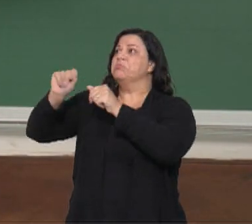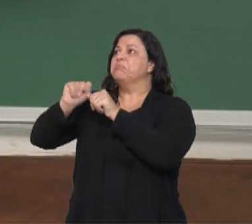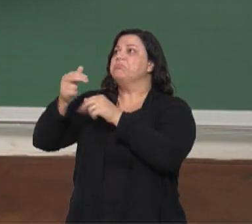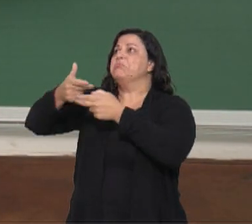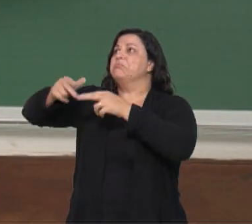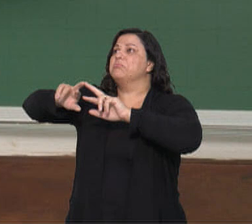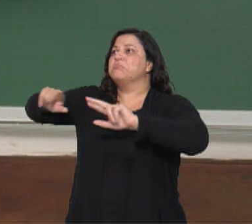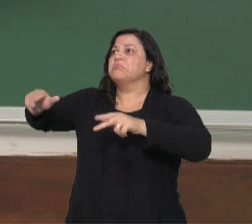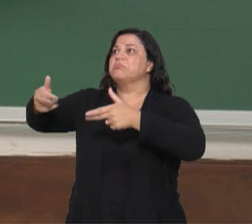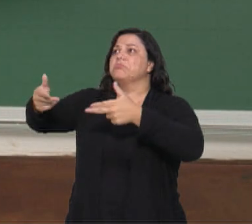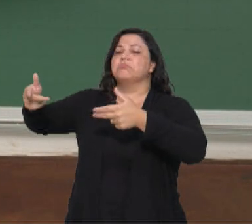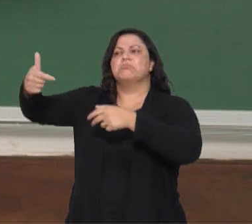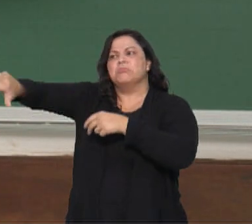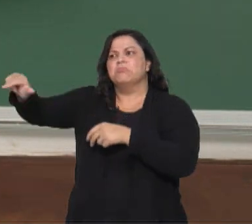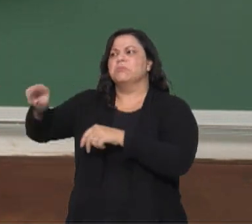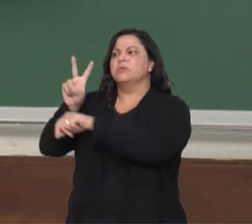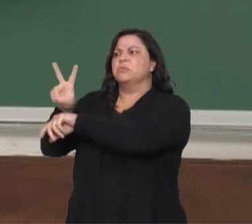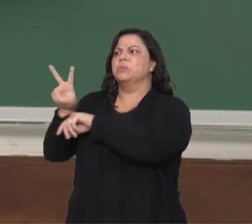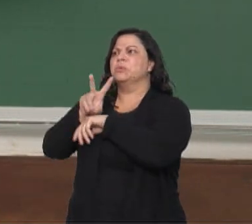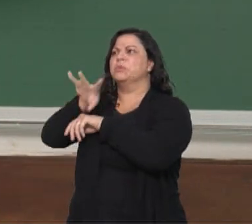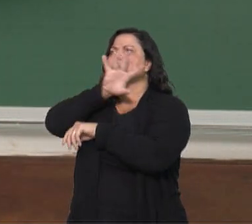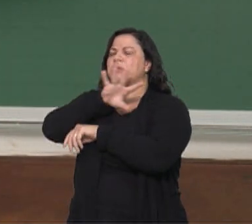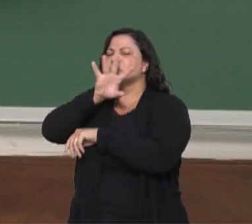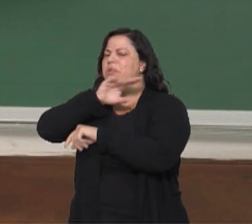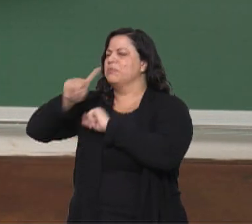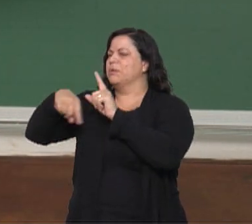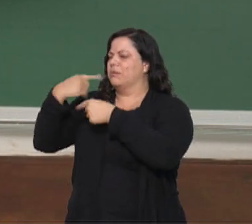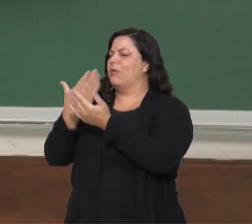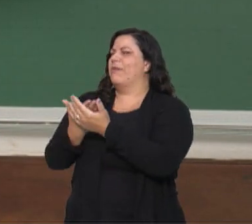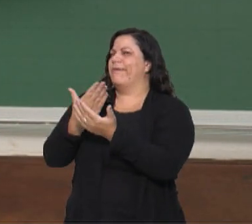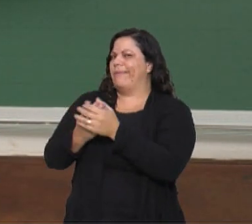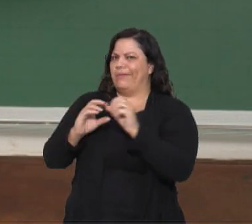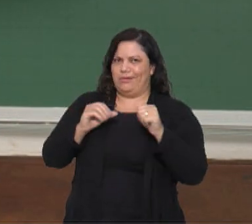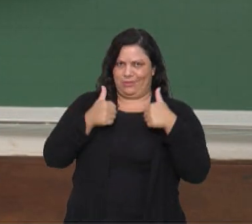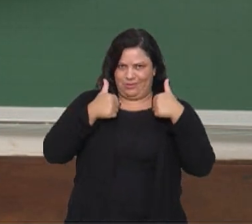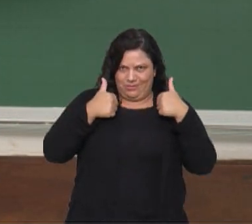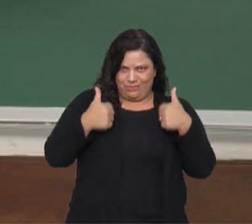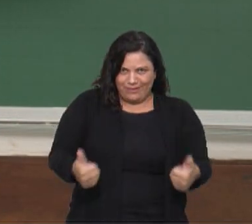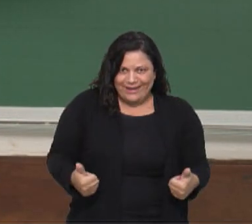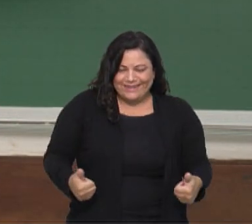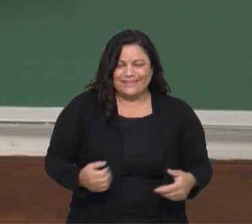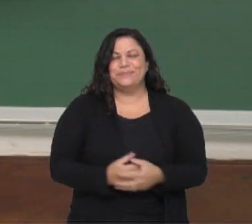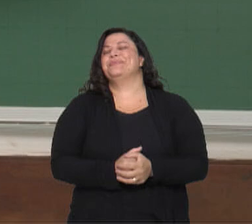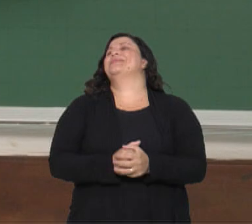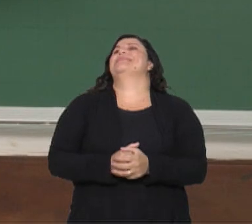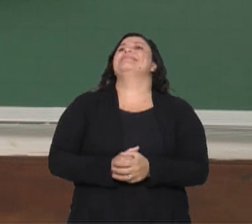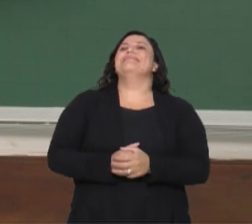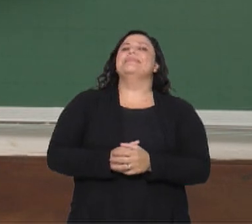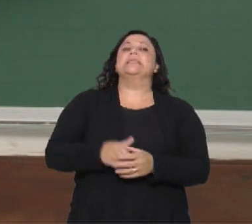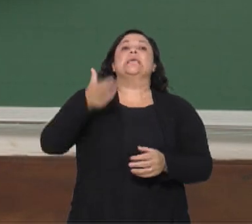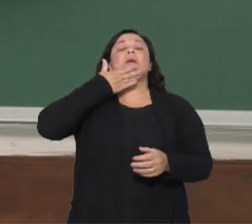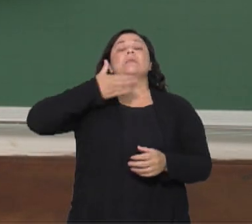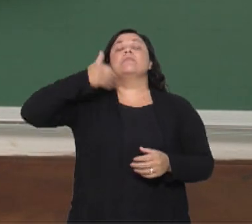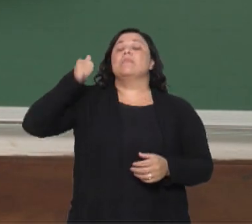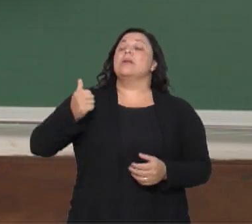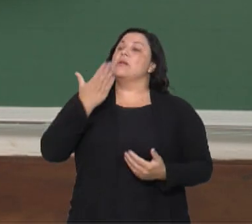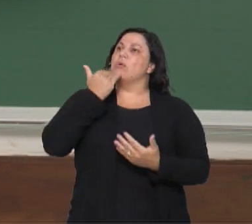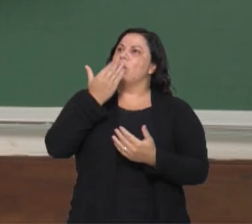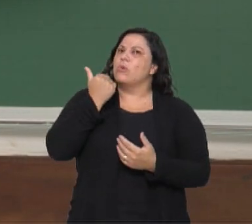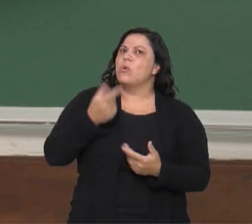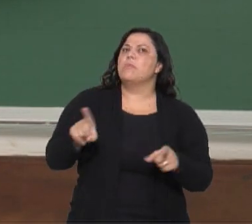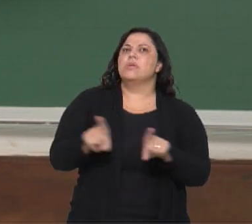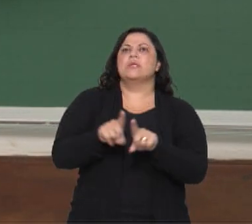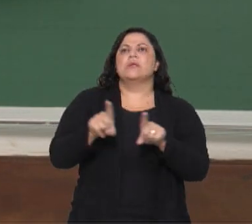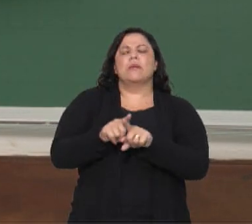coisas, inclusive a domesticação dos animais. Próxima aula, vamos entrar nisso aí também. Melhor alimentação. Melhor alimentação,